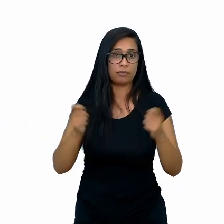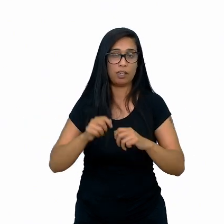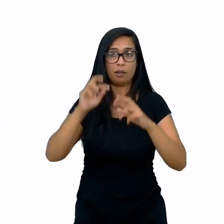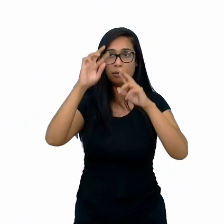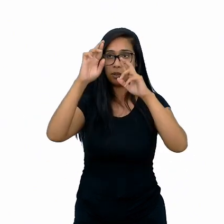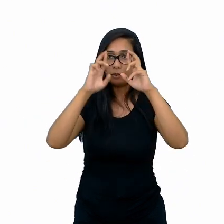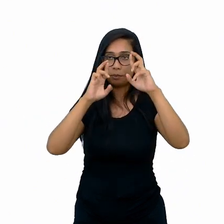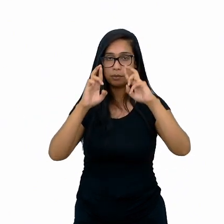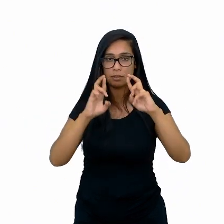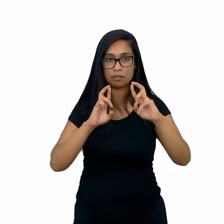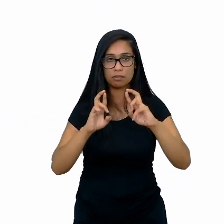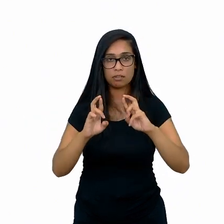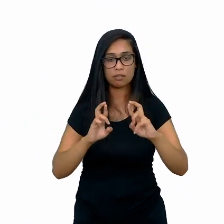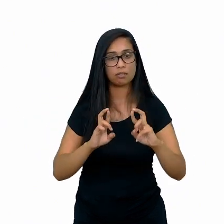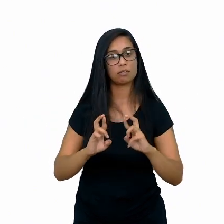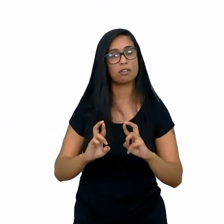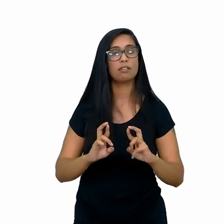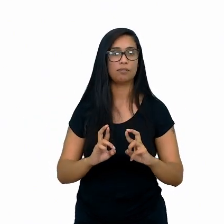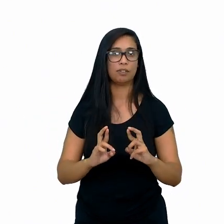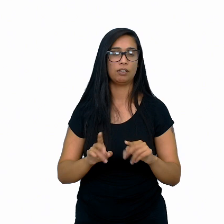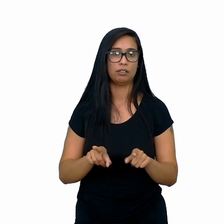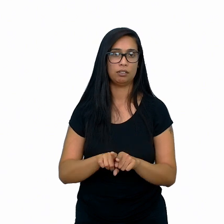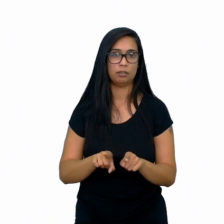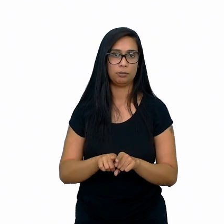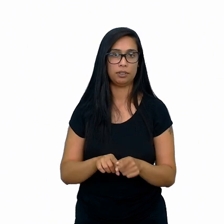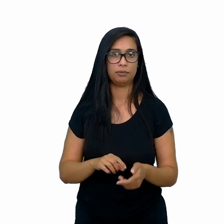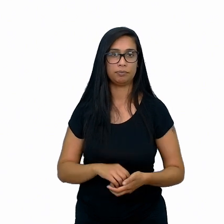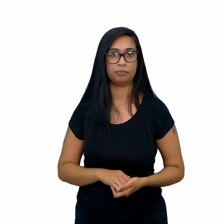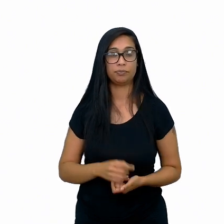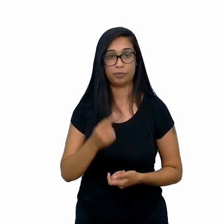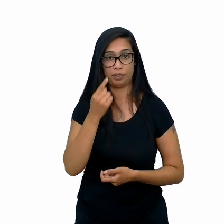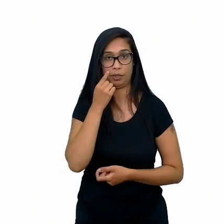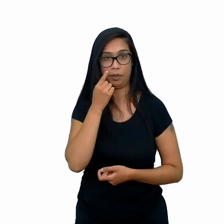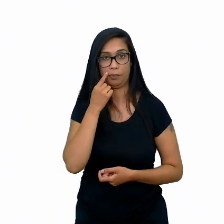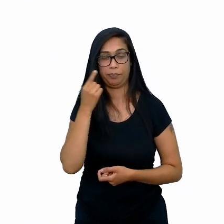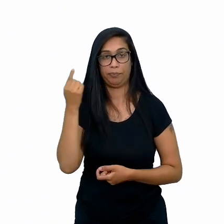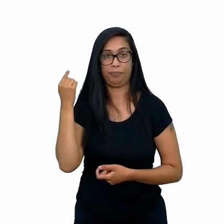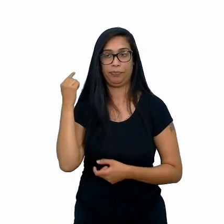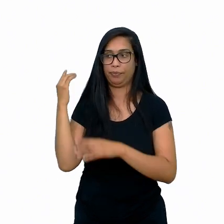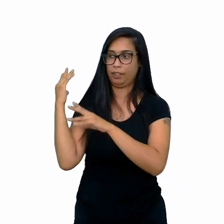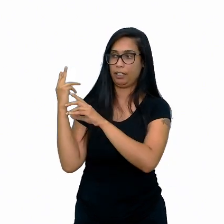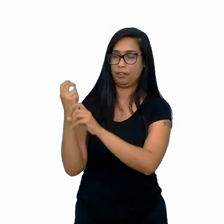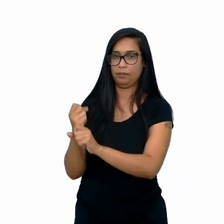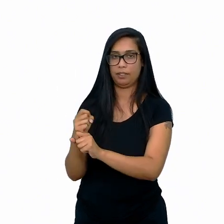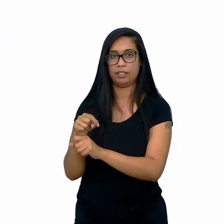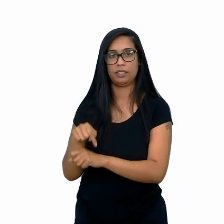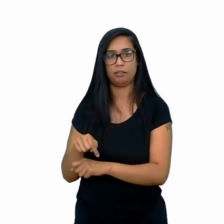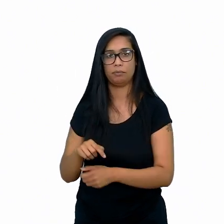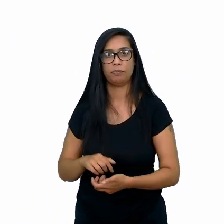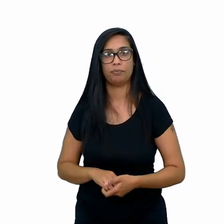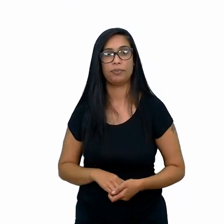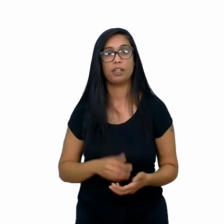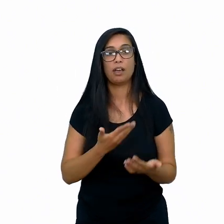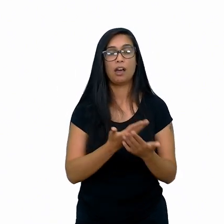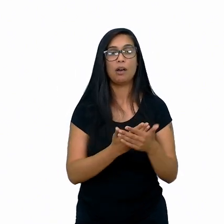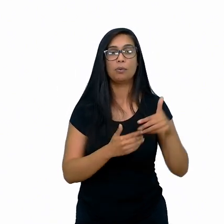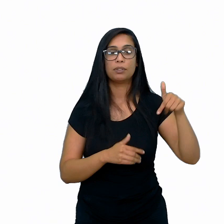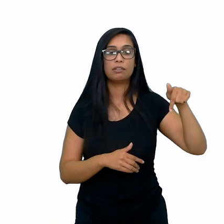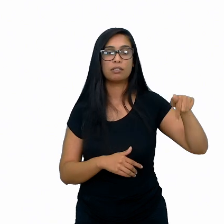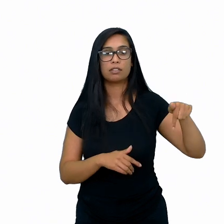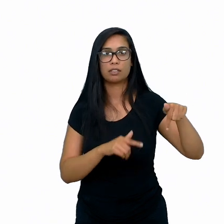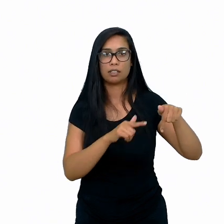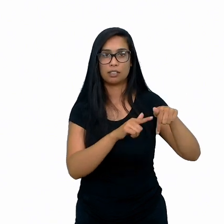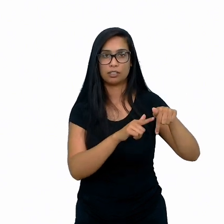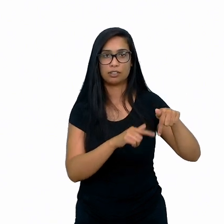nas aulas que analisamos. Vamos conferir? Então, vamos começar com a aula 7, que está